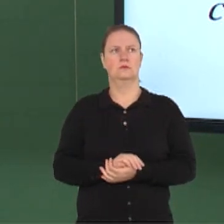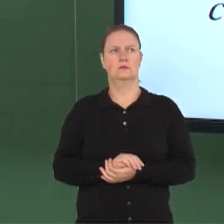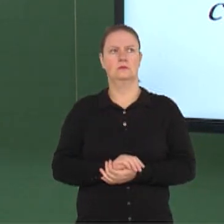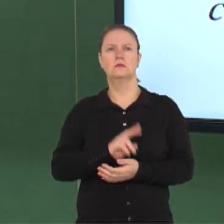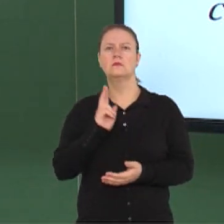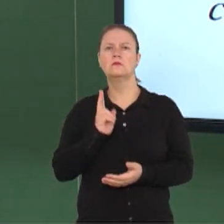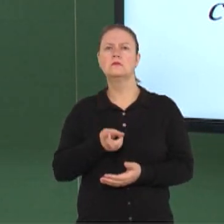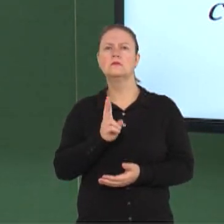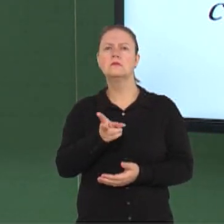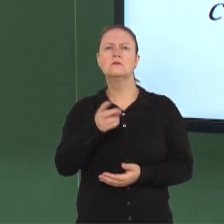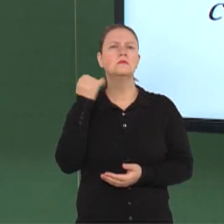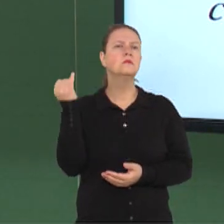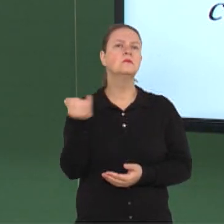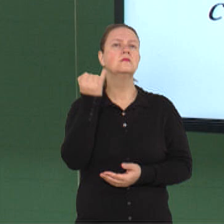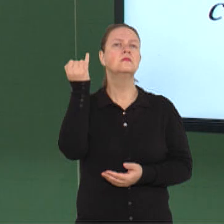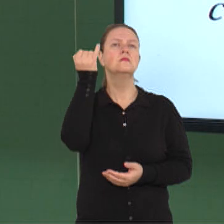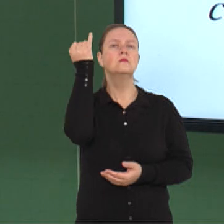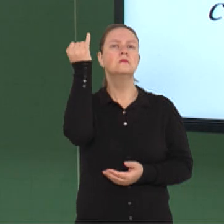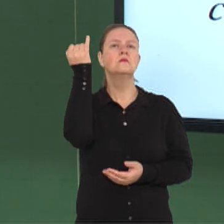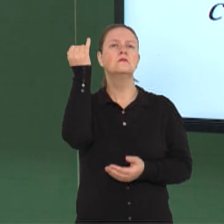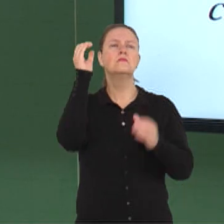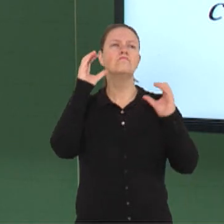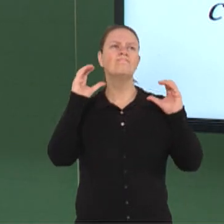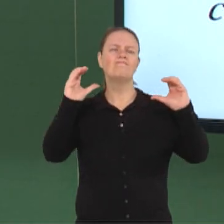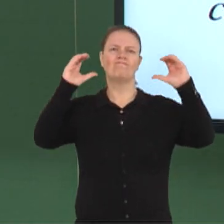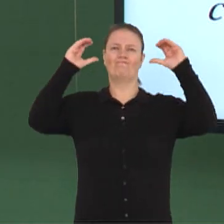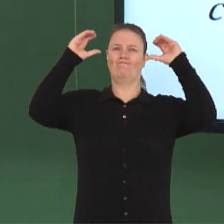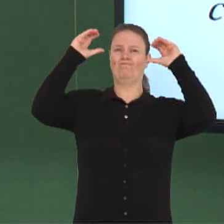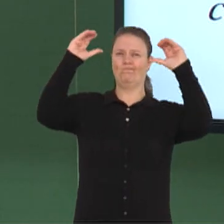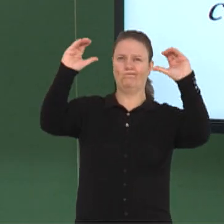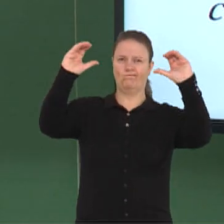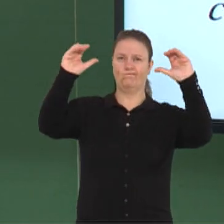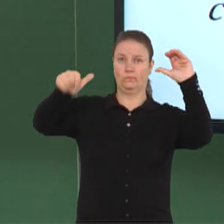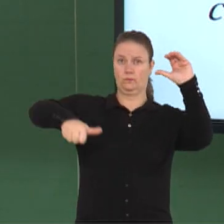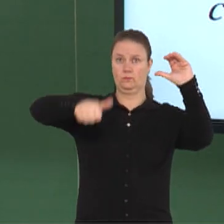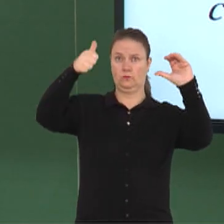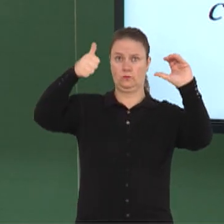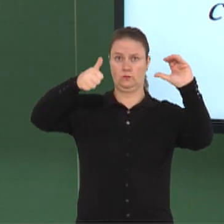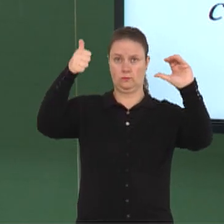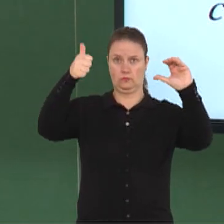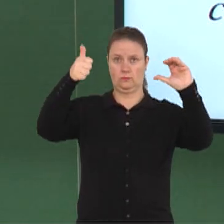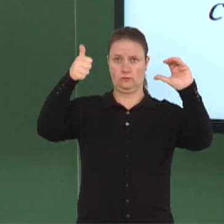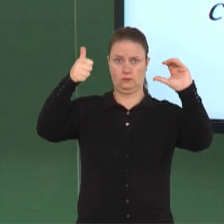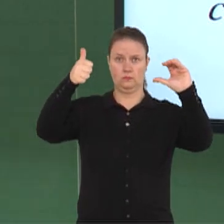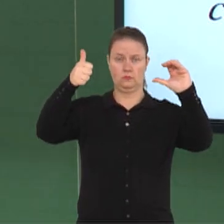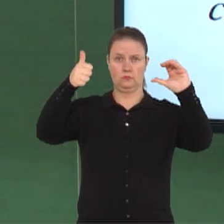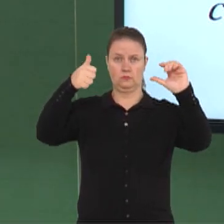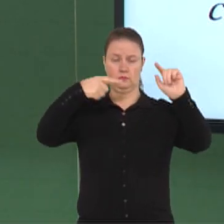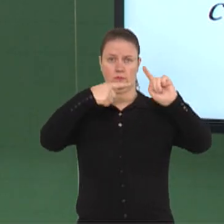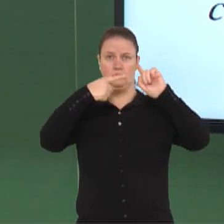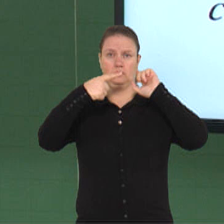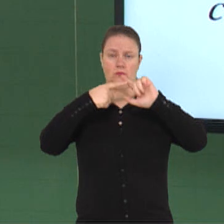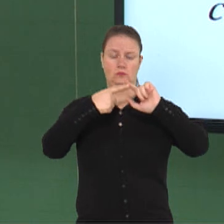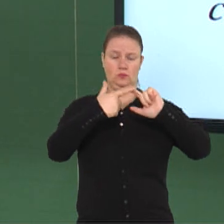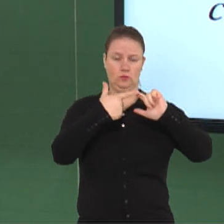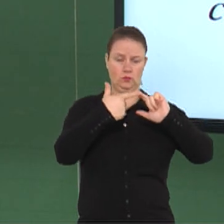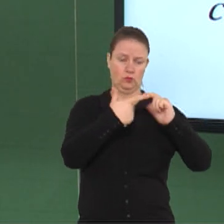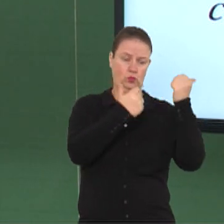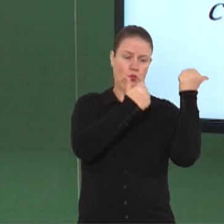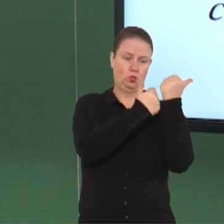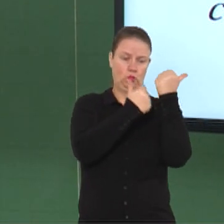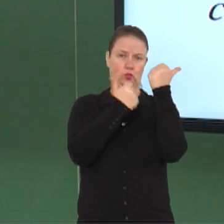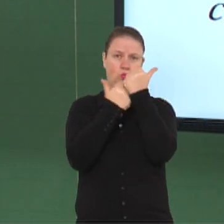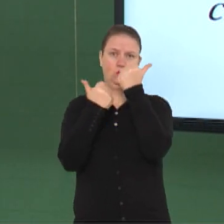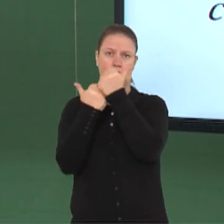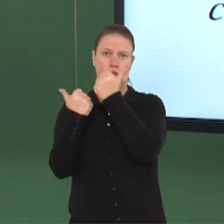Sempre é importante você escrever a função primeiro, como o professor fez aqui na letra A, substituir